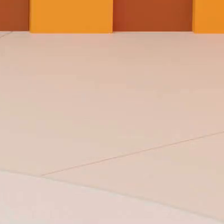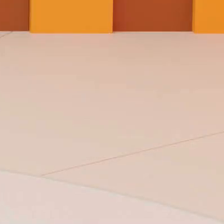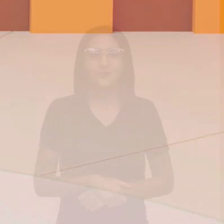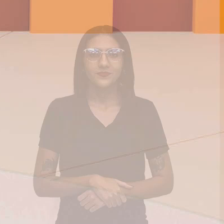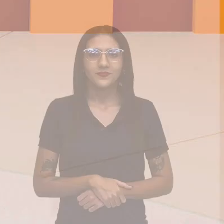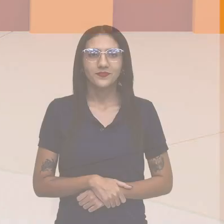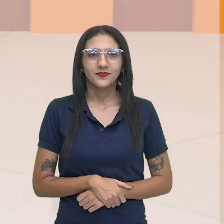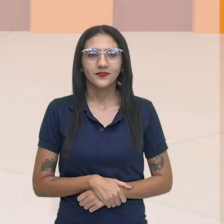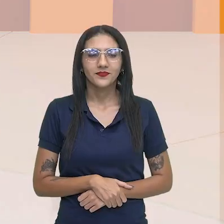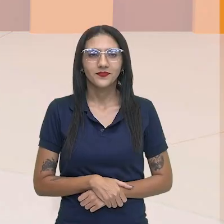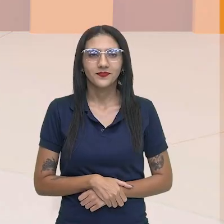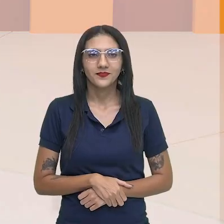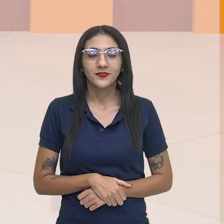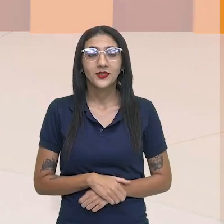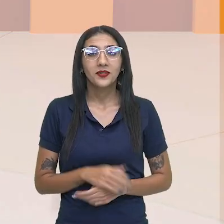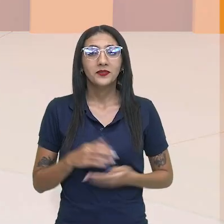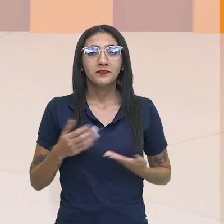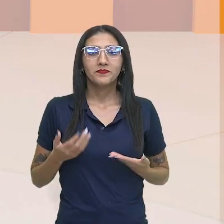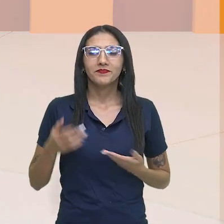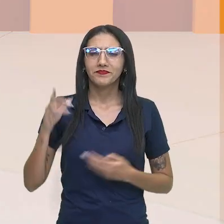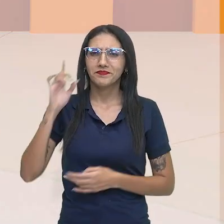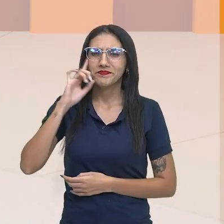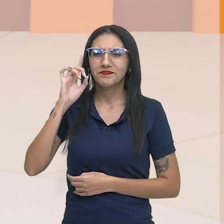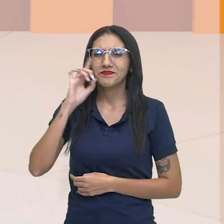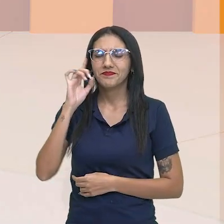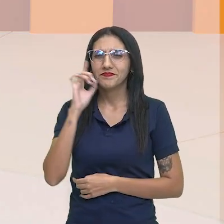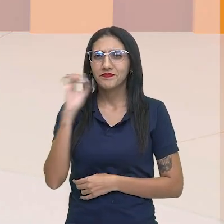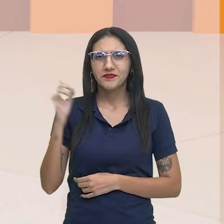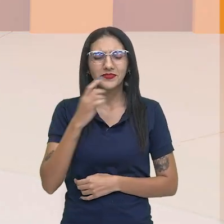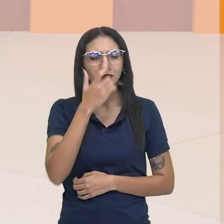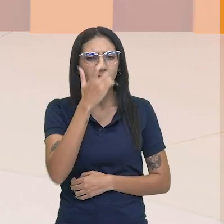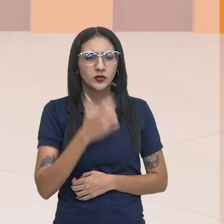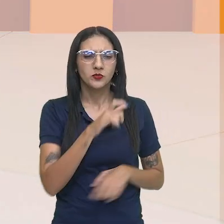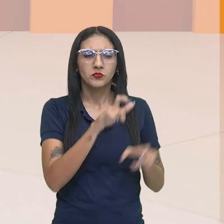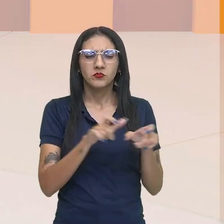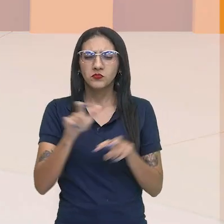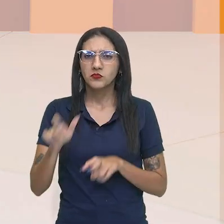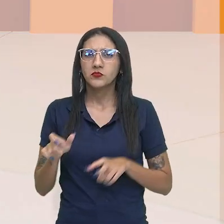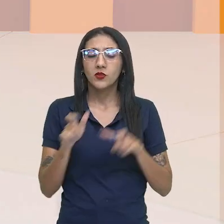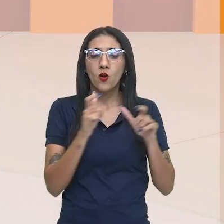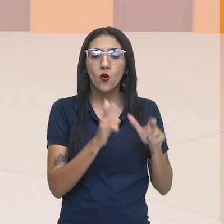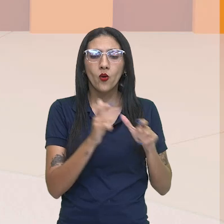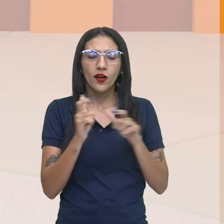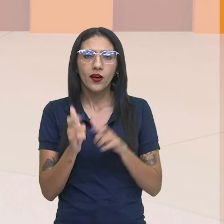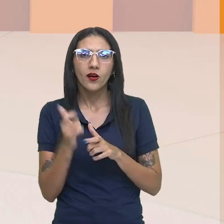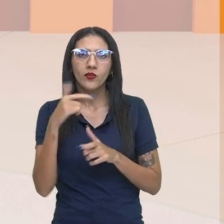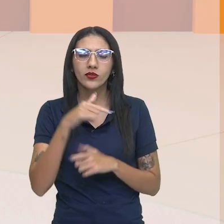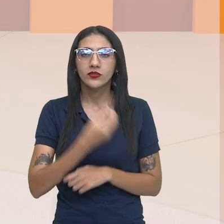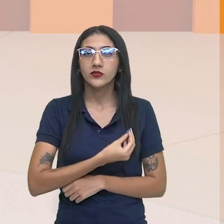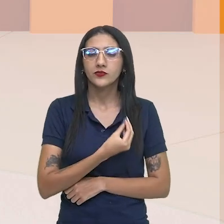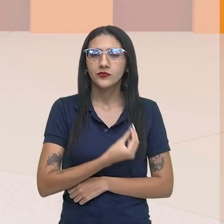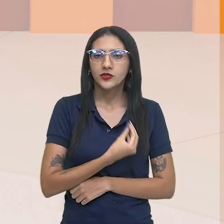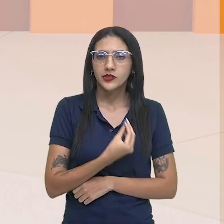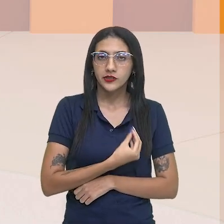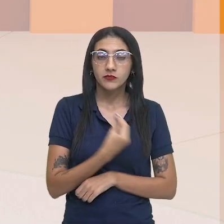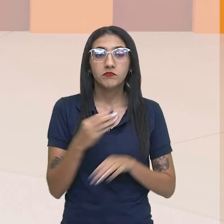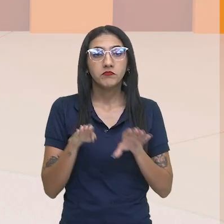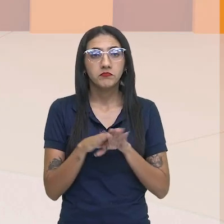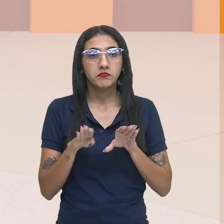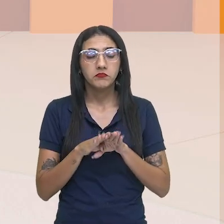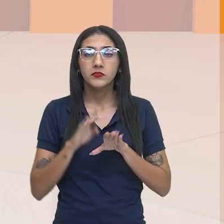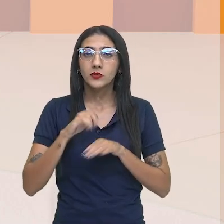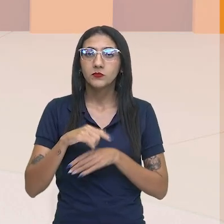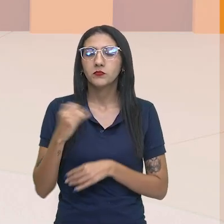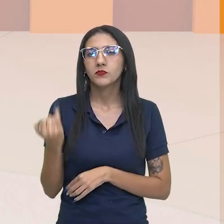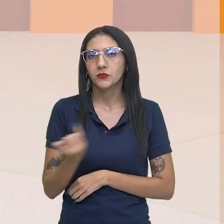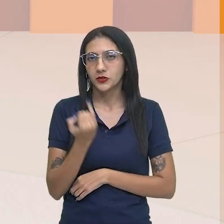Pessoal, no dia a dia das pessoas, o local, né, o ponto onde elas vivem, onde elas organizam aí sua vida também é muito importante.